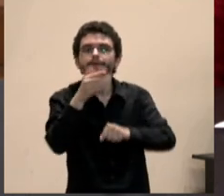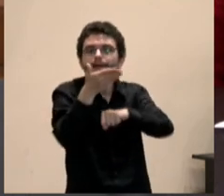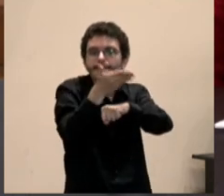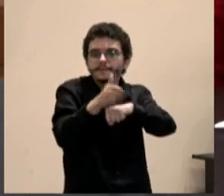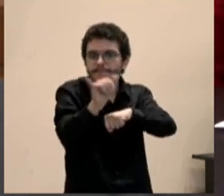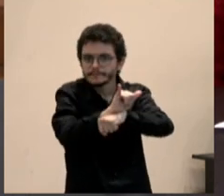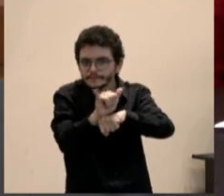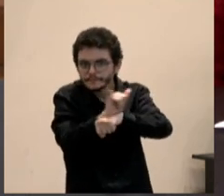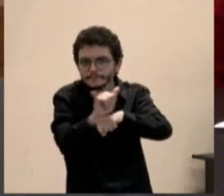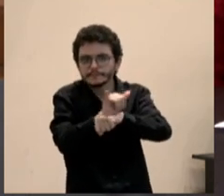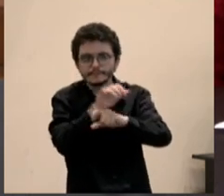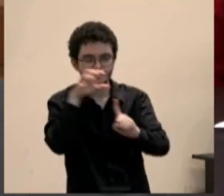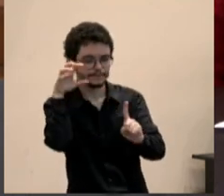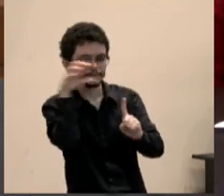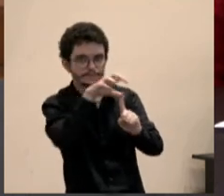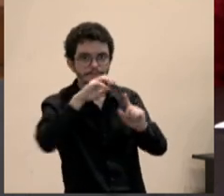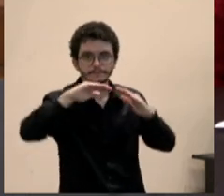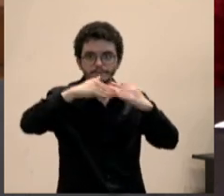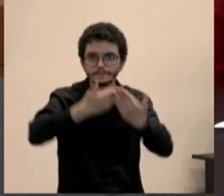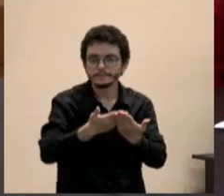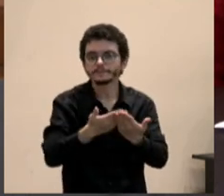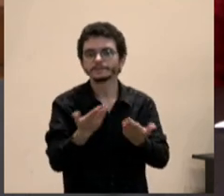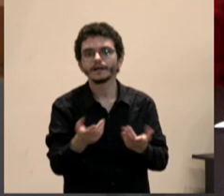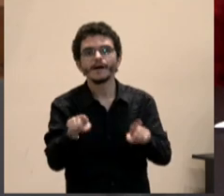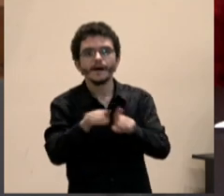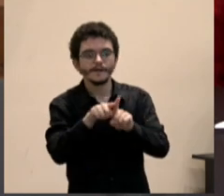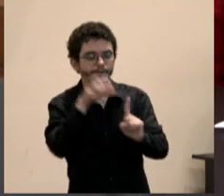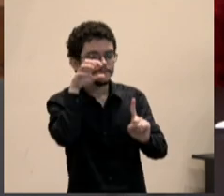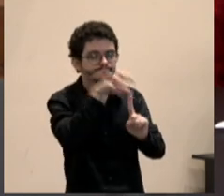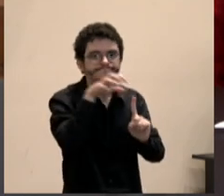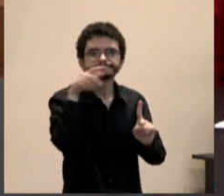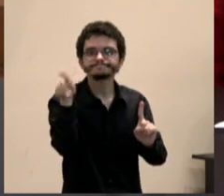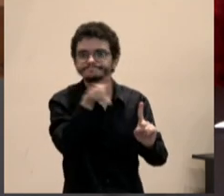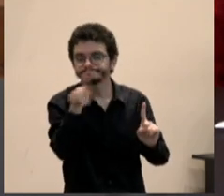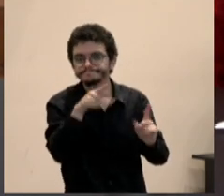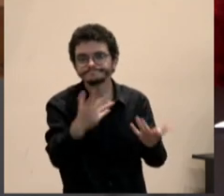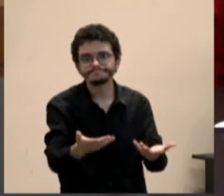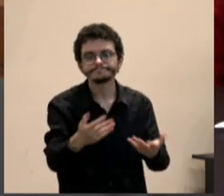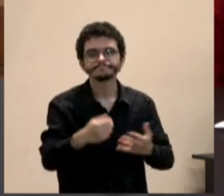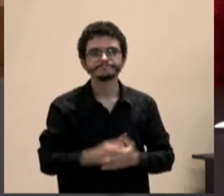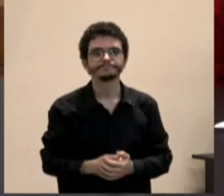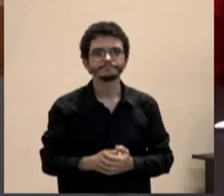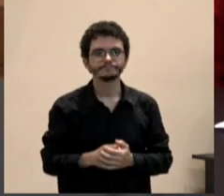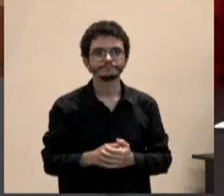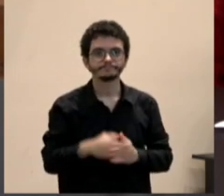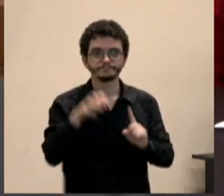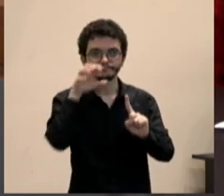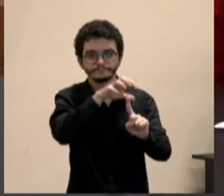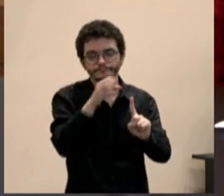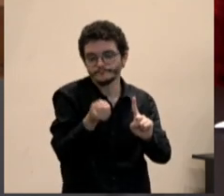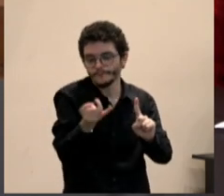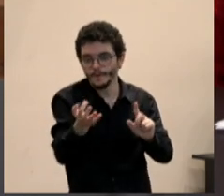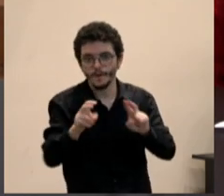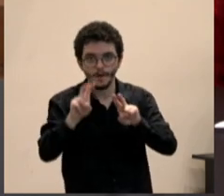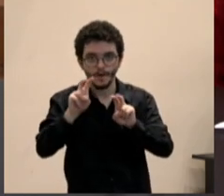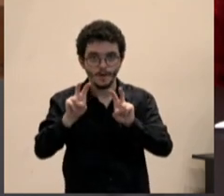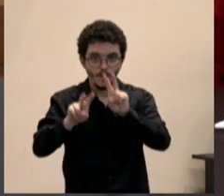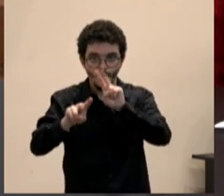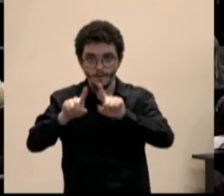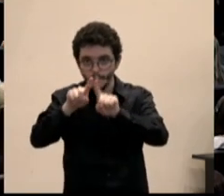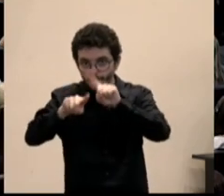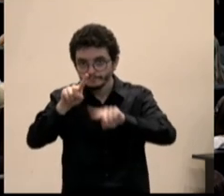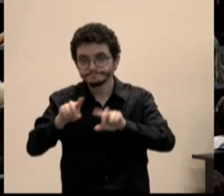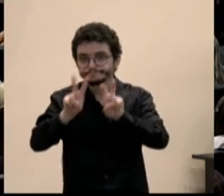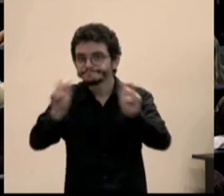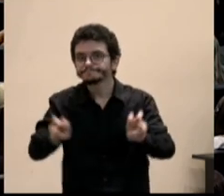prática de ataque à escola, de ataque ao professor, de ataque a algumas questões fundamentais da